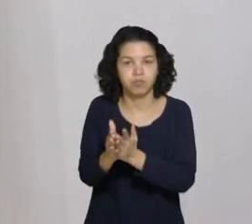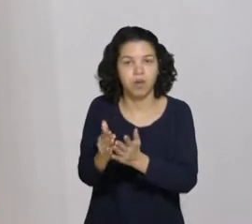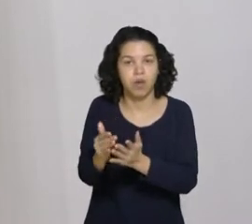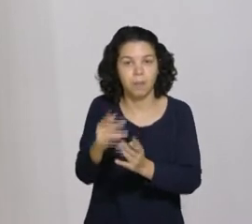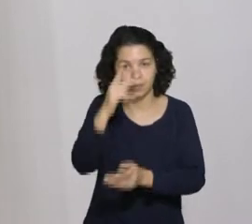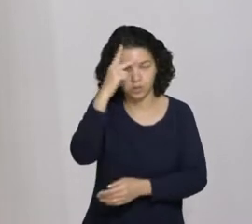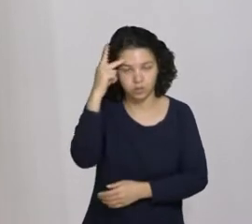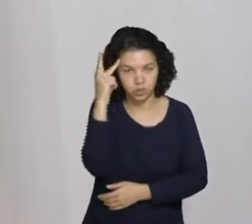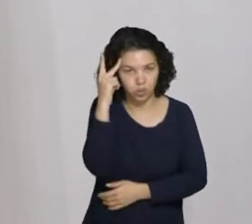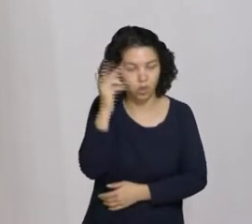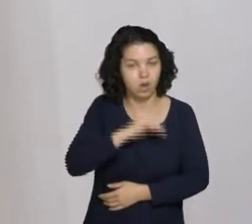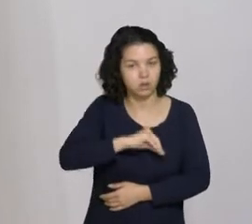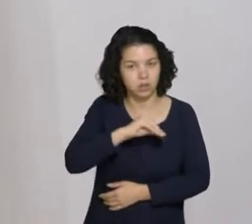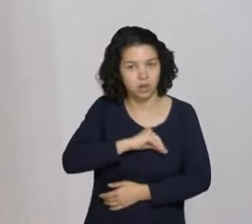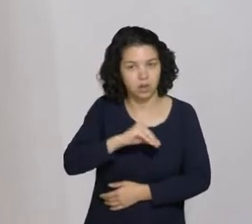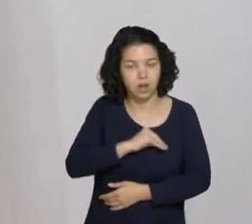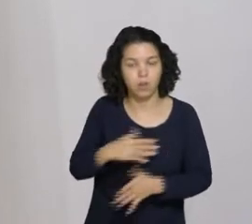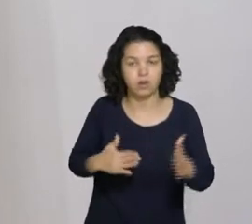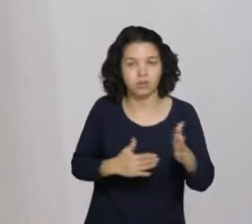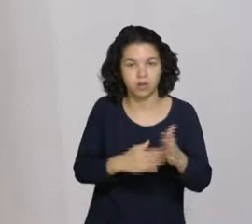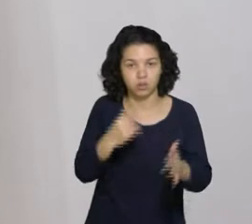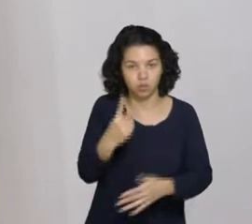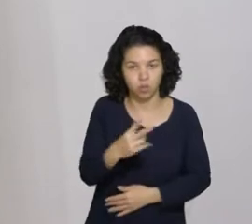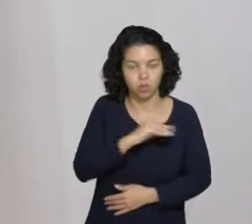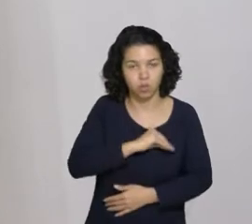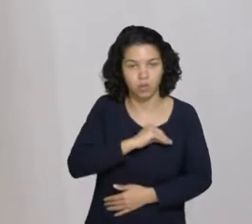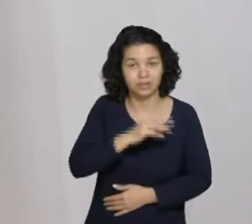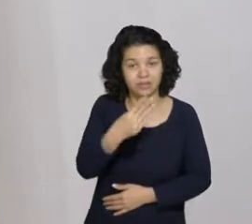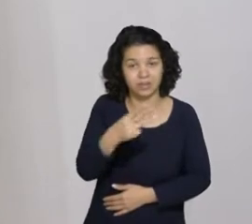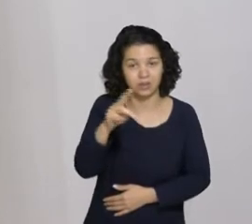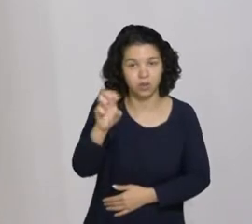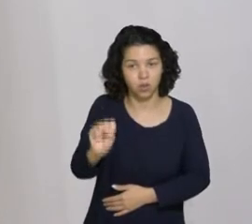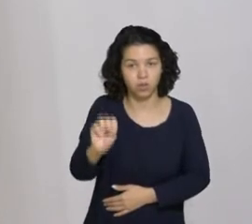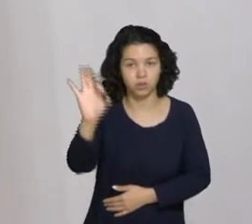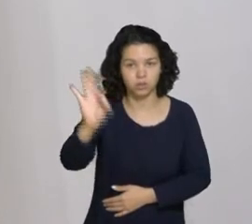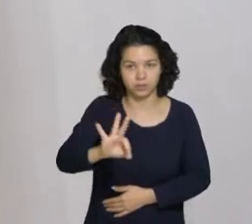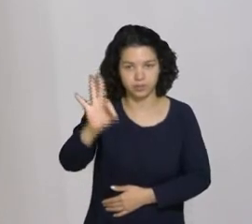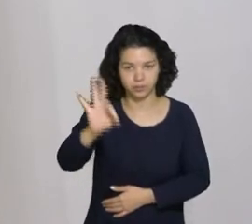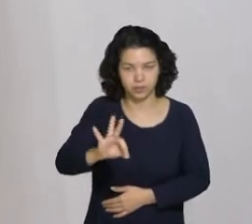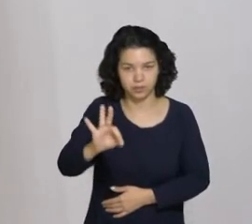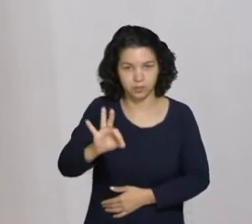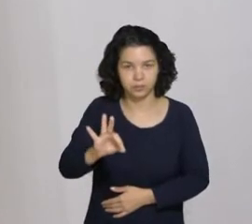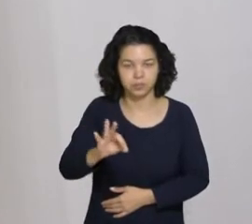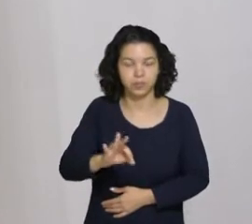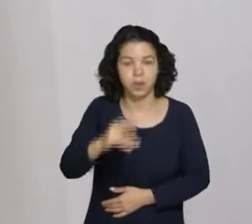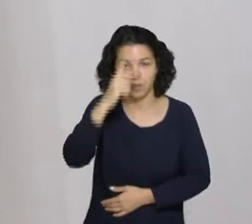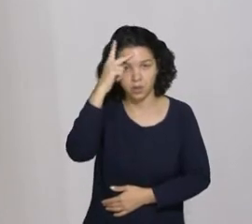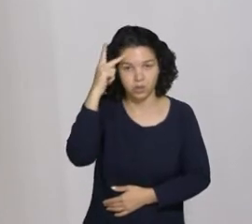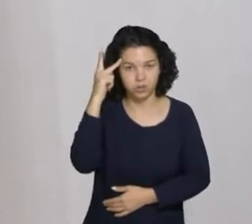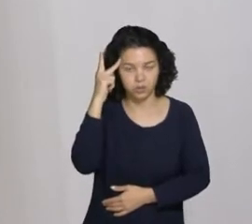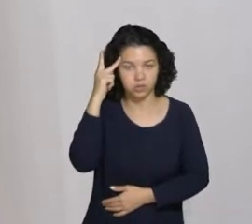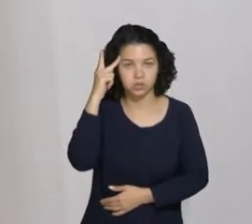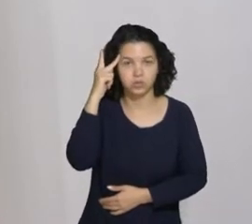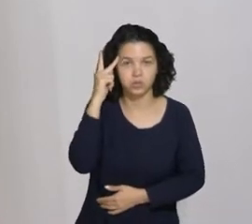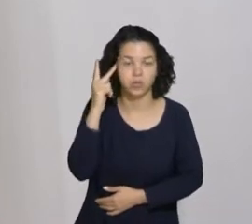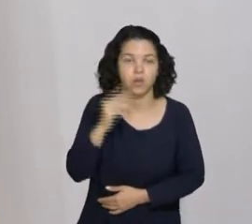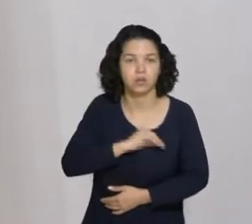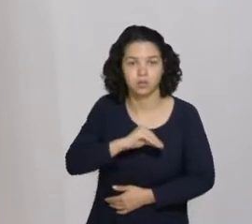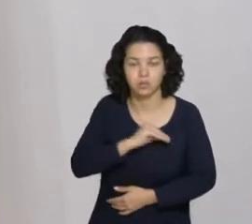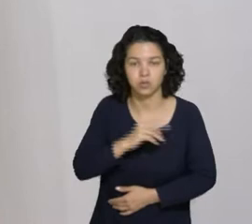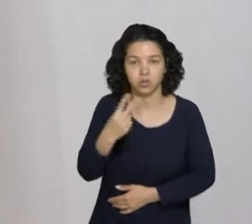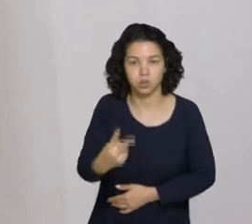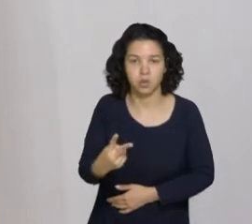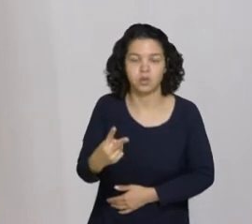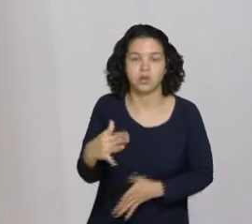até dois salários mínimos ela é de 38 por cento para os que recebem acima de 2 até 5 salários